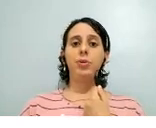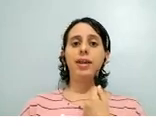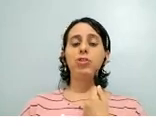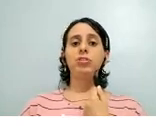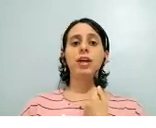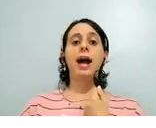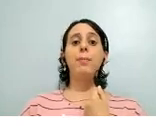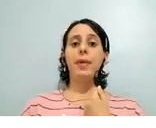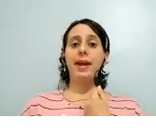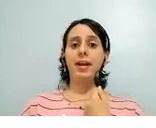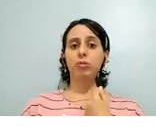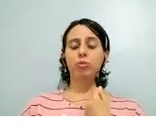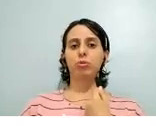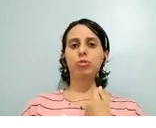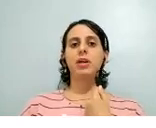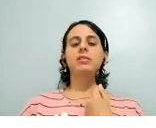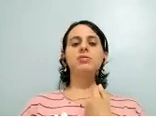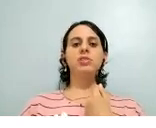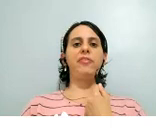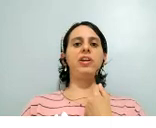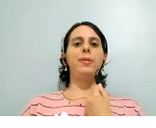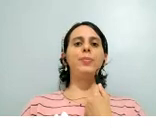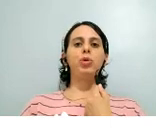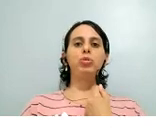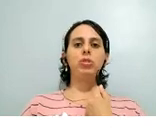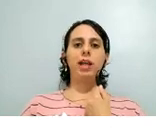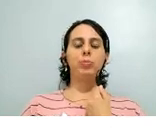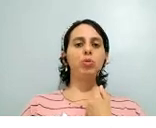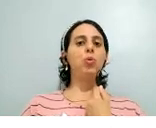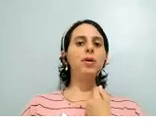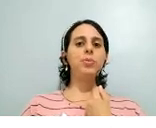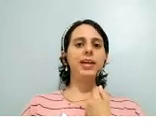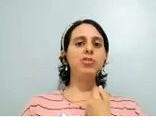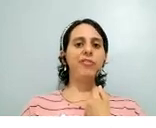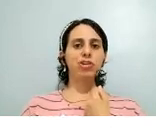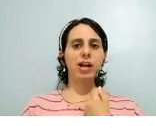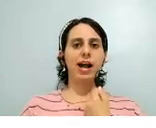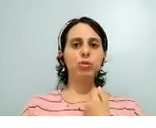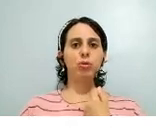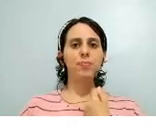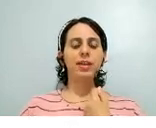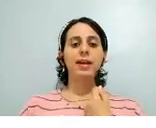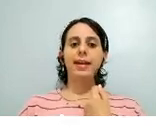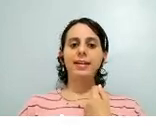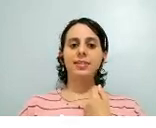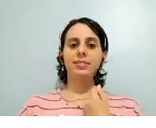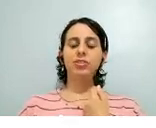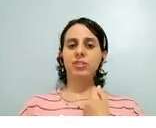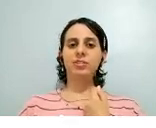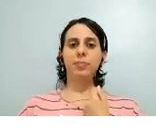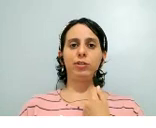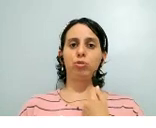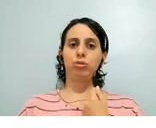para ambientes abertos. Se você fica muito tempo num ambiente fechado,